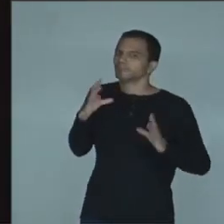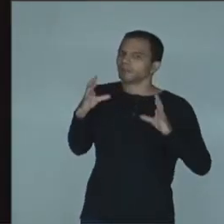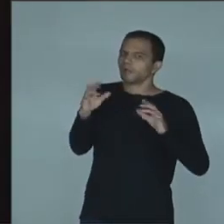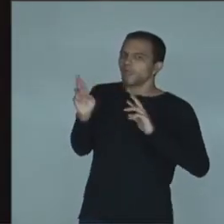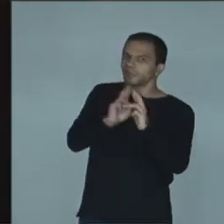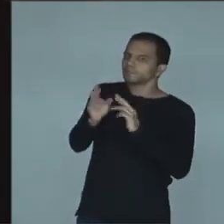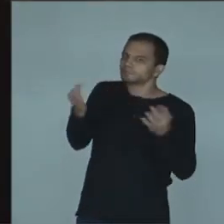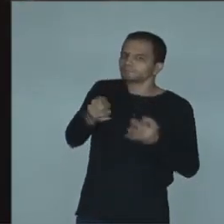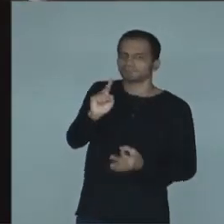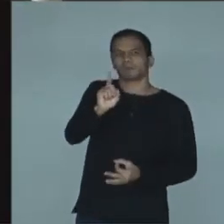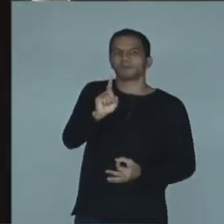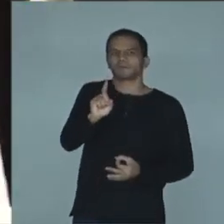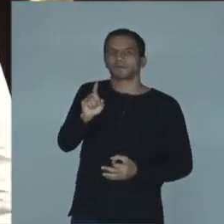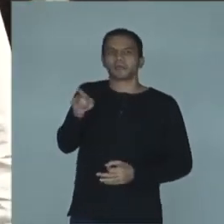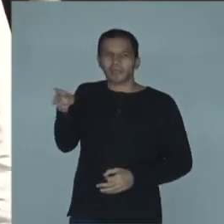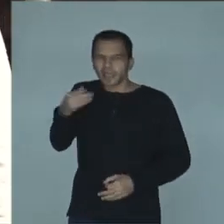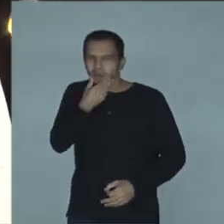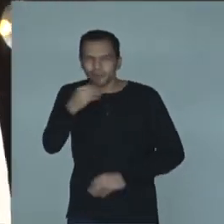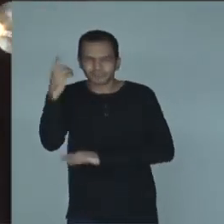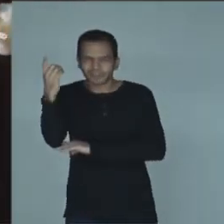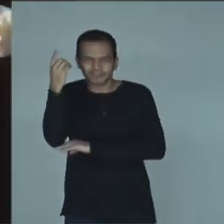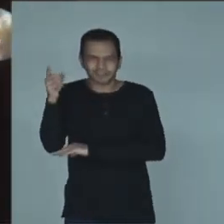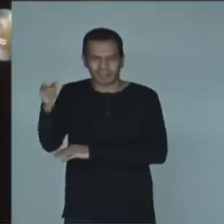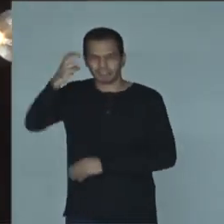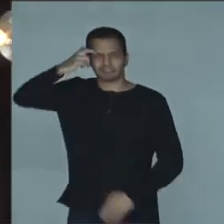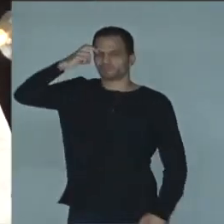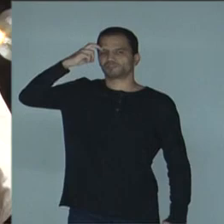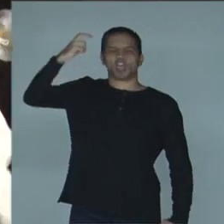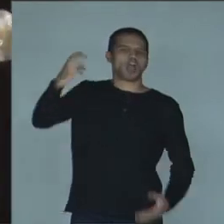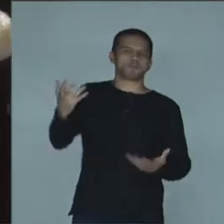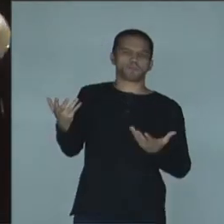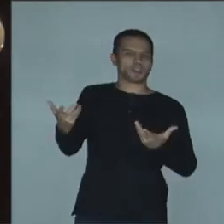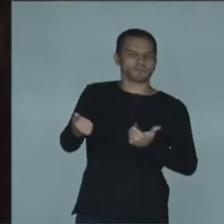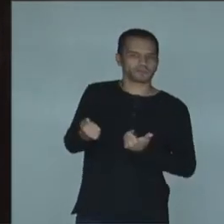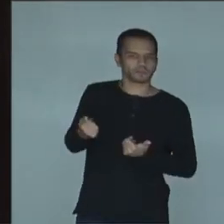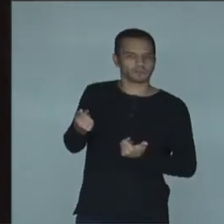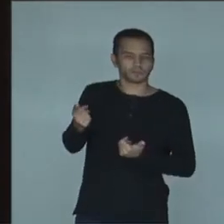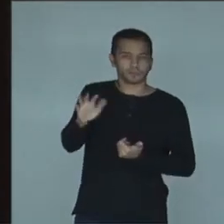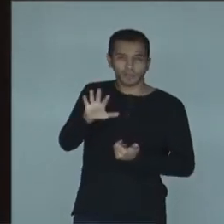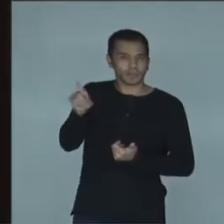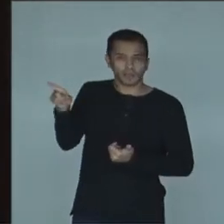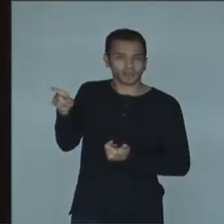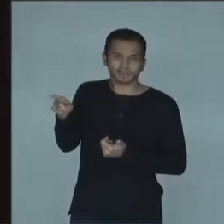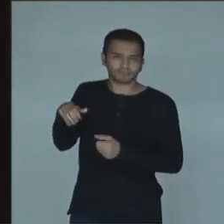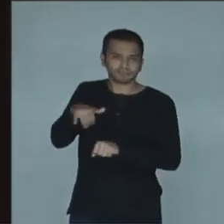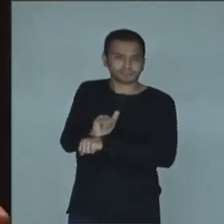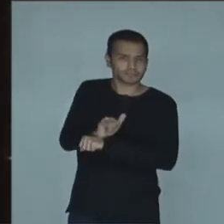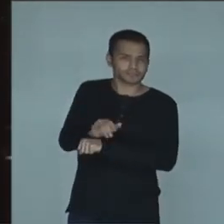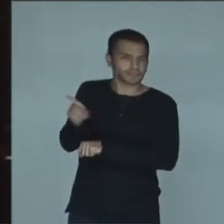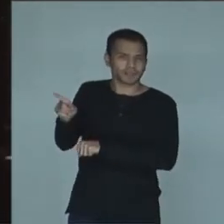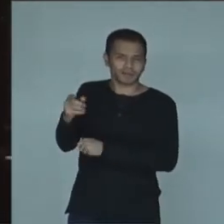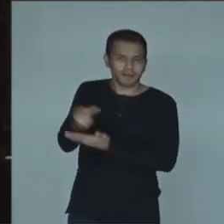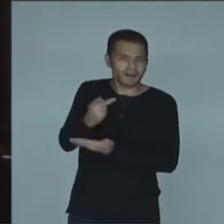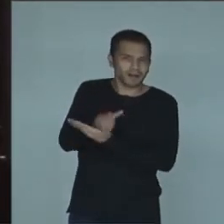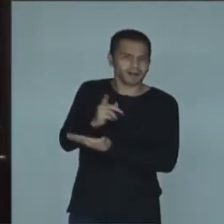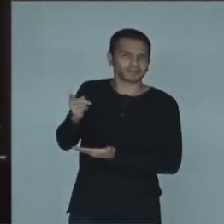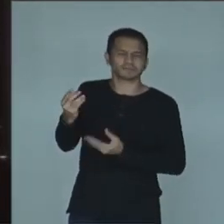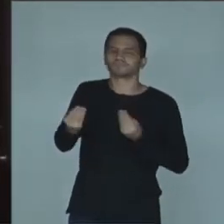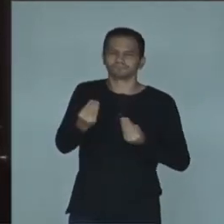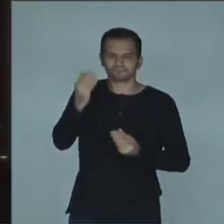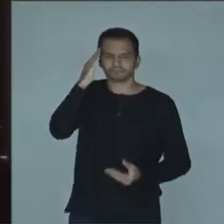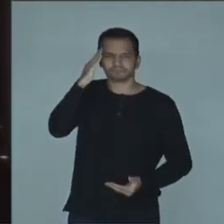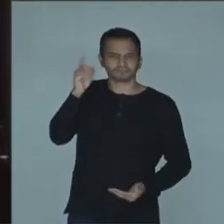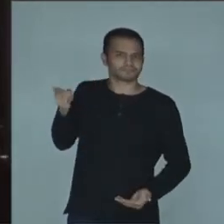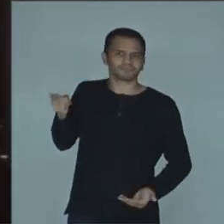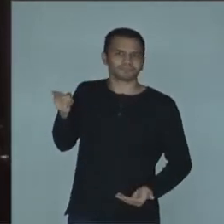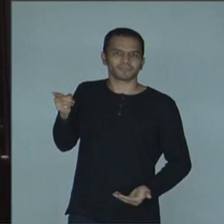sábio um homem maravilhoso não teria que Davi adulterou e que por causa da Adultério acabou